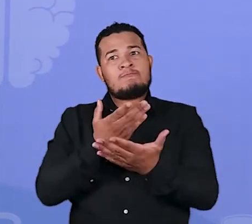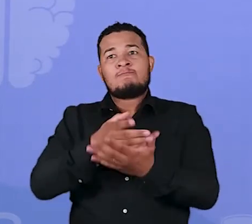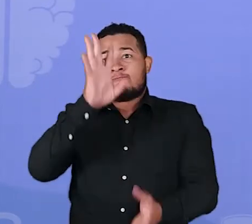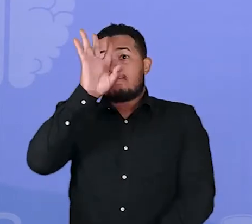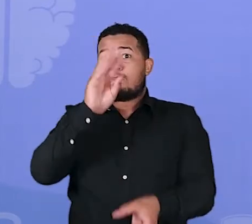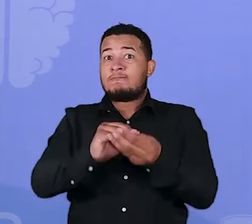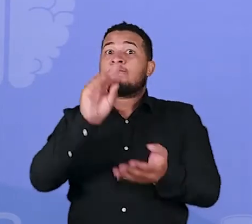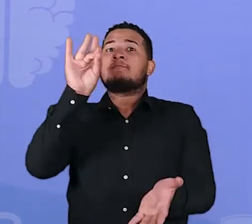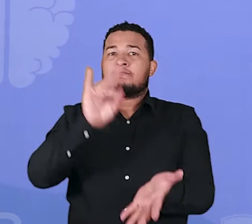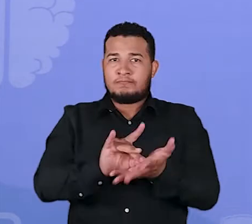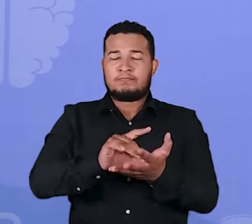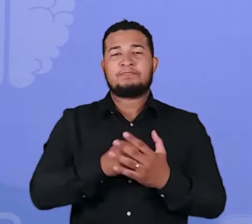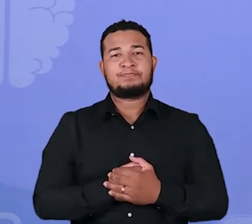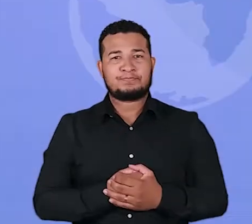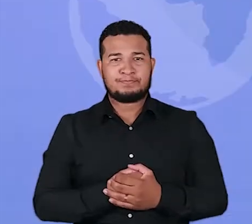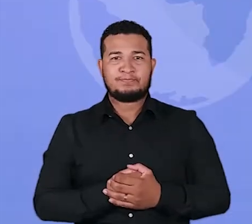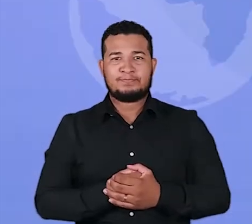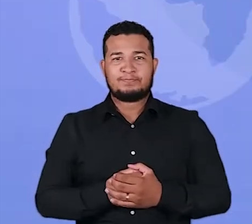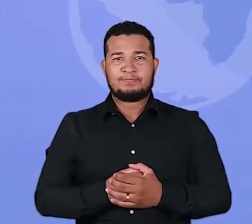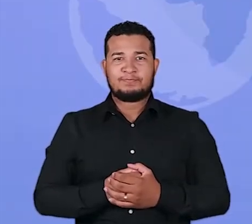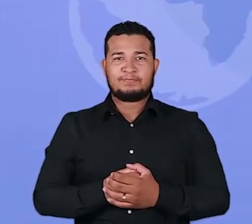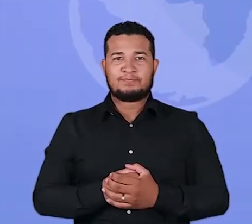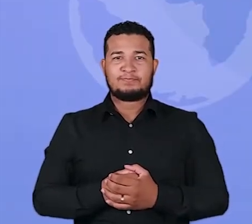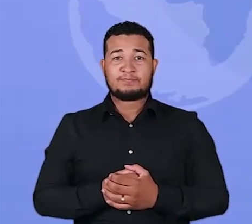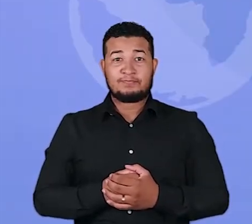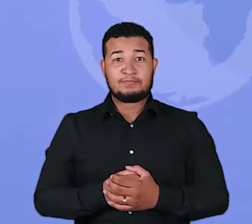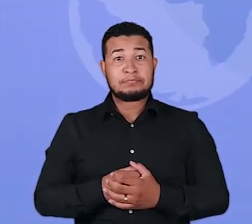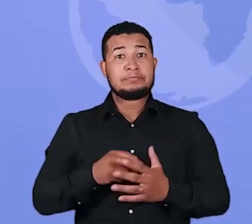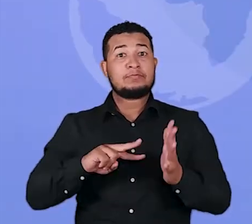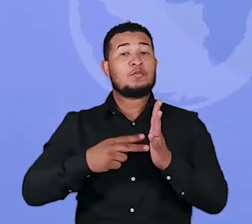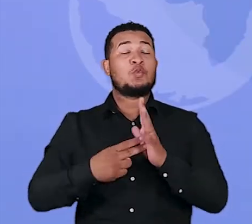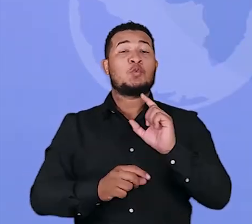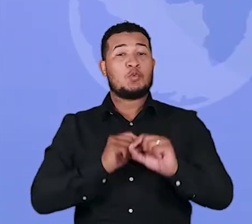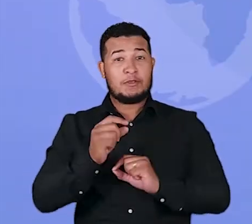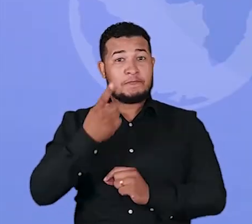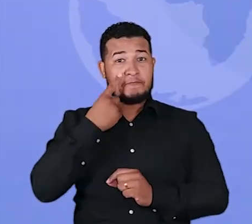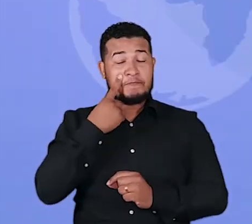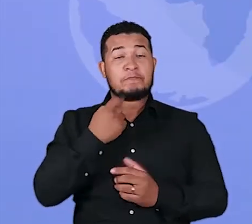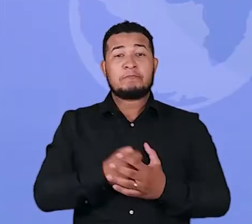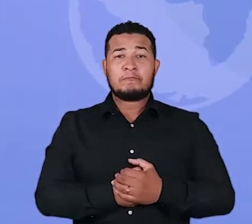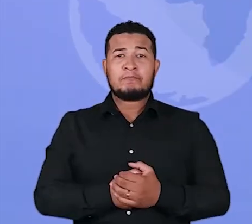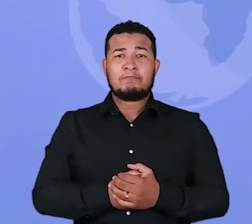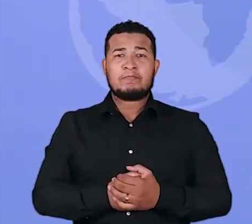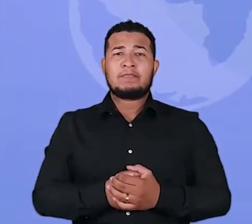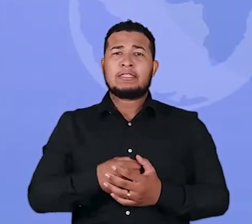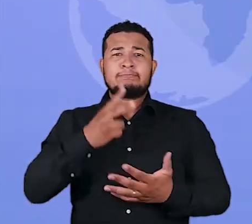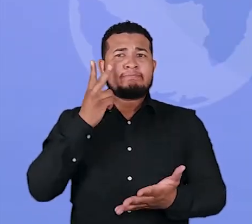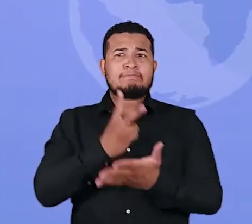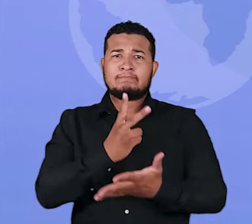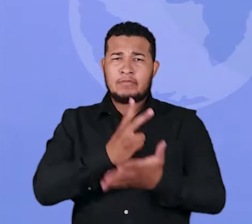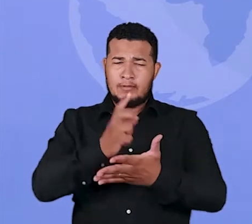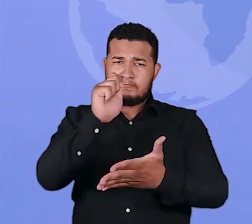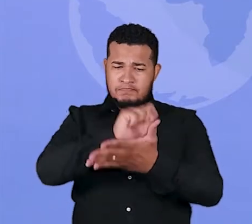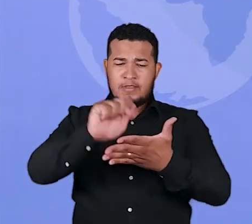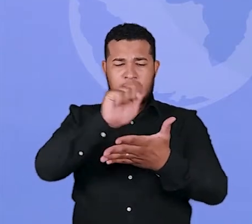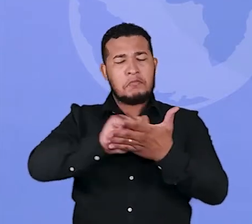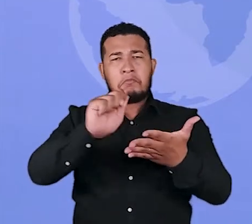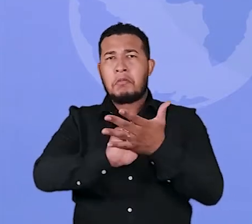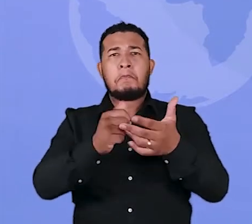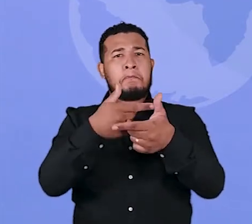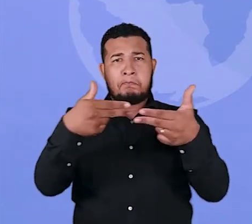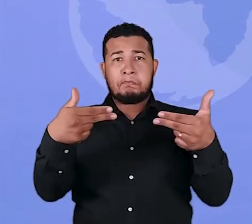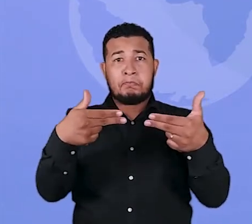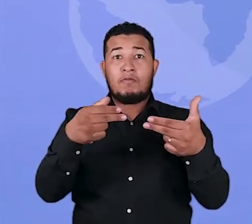todas esses conceitos aí. Vamos lá. Seguinte. Todas as vezes que nós vamos